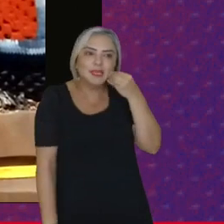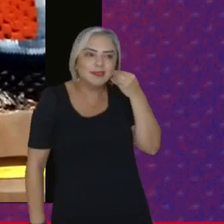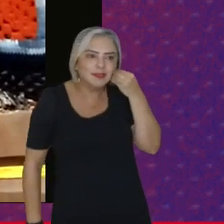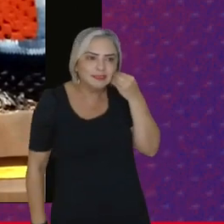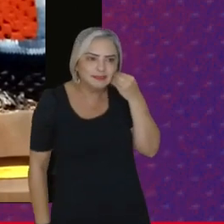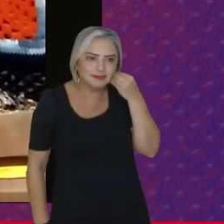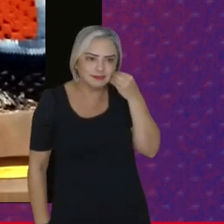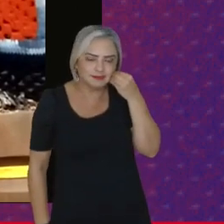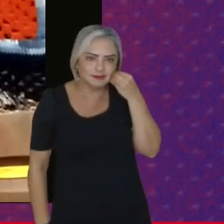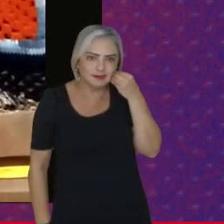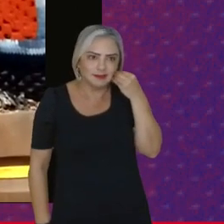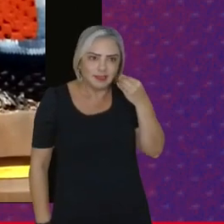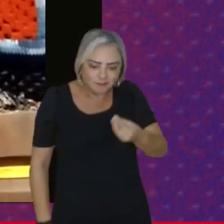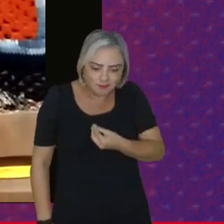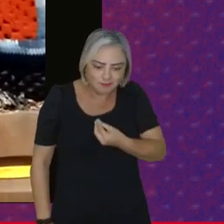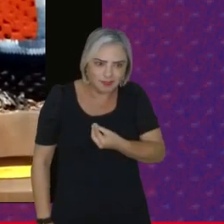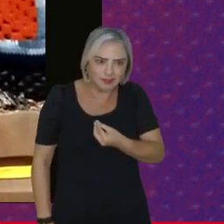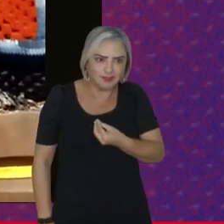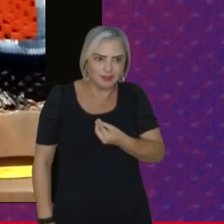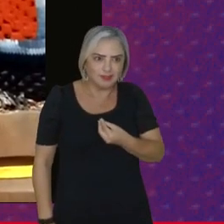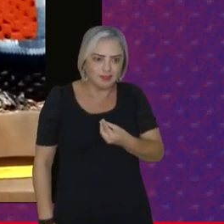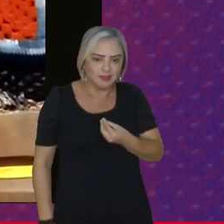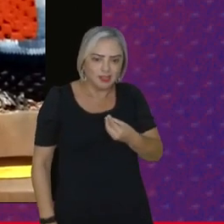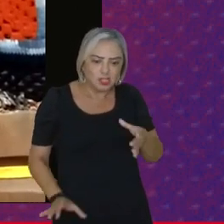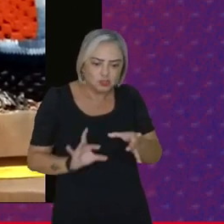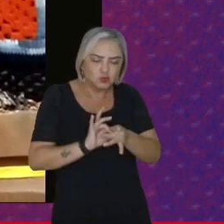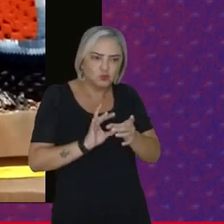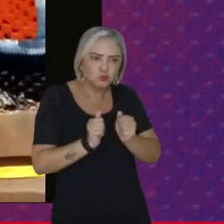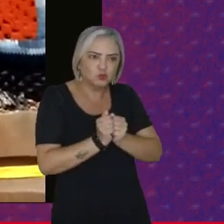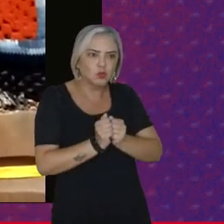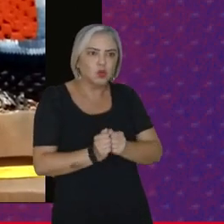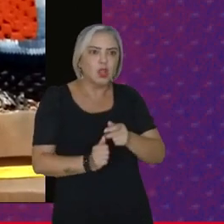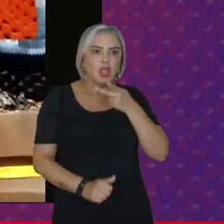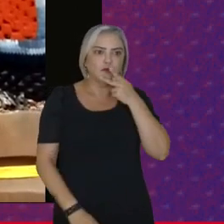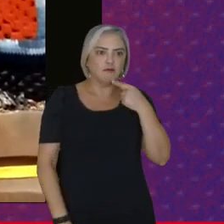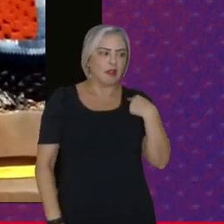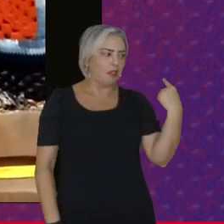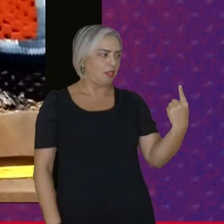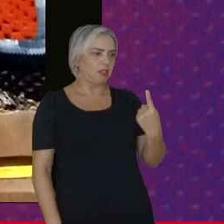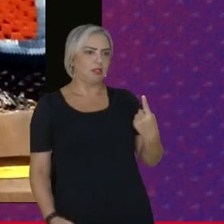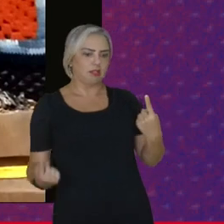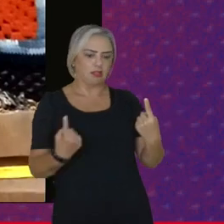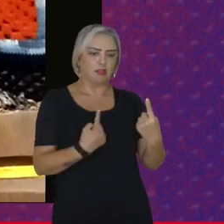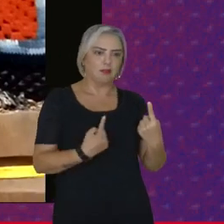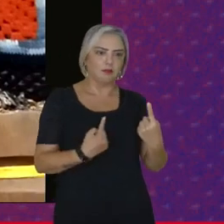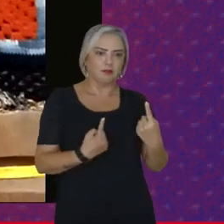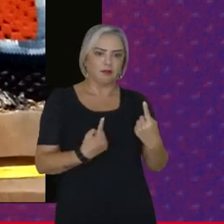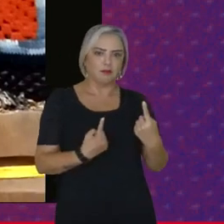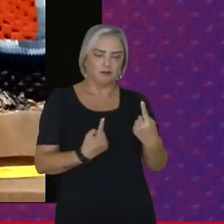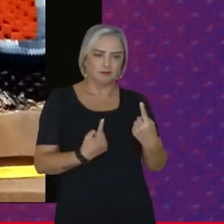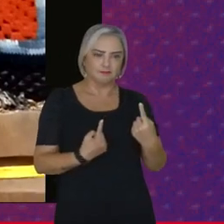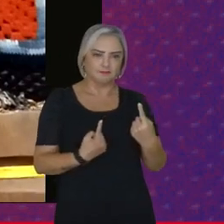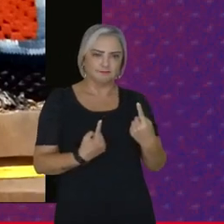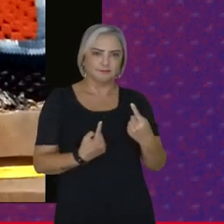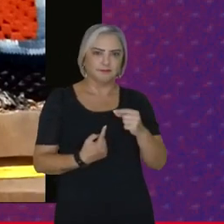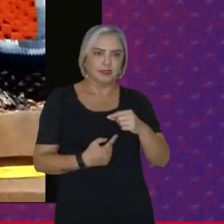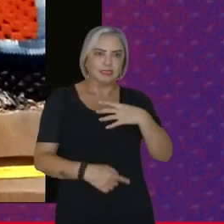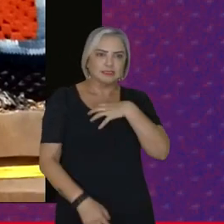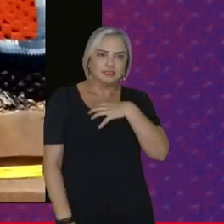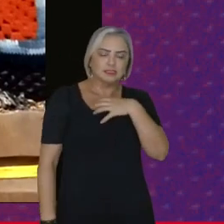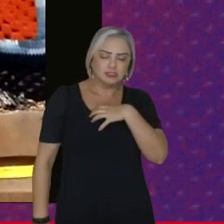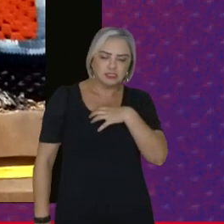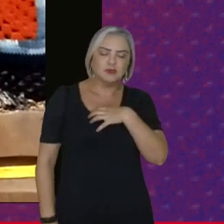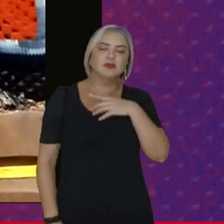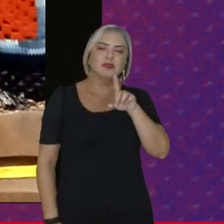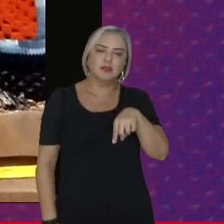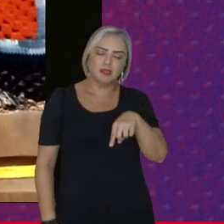experienciar e estar realmente no meio de nós, não para falar para nós, mas a gente falar para eles. Sentir o